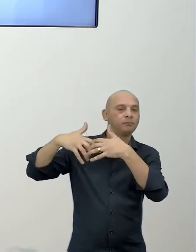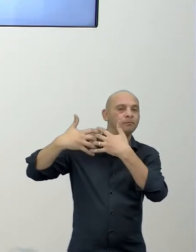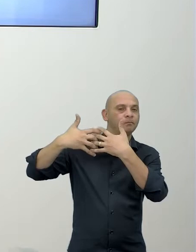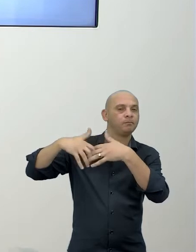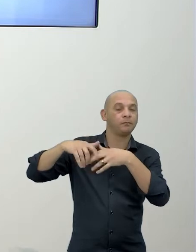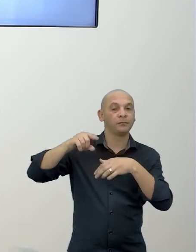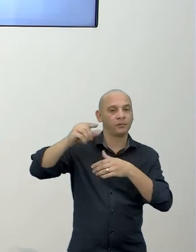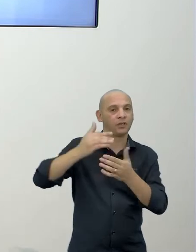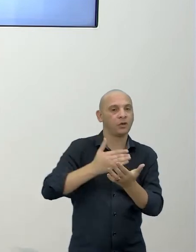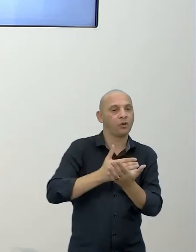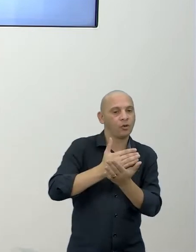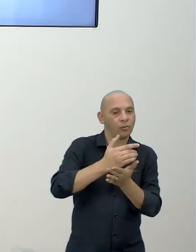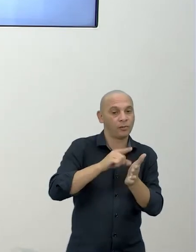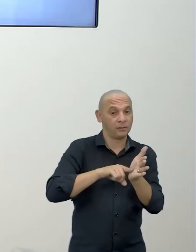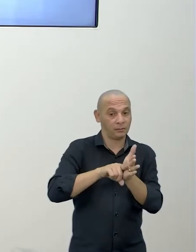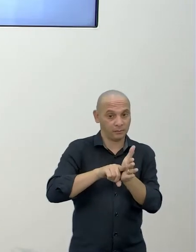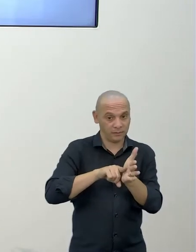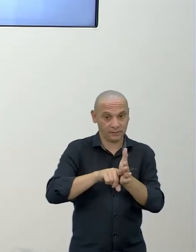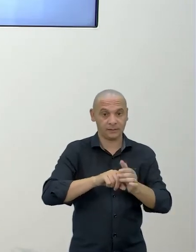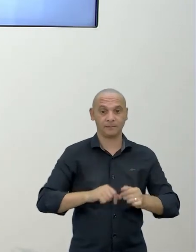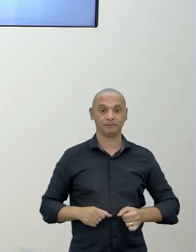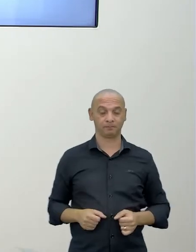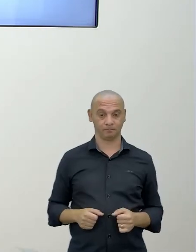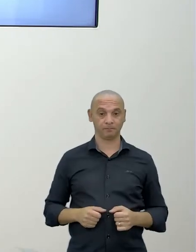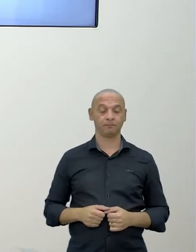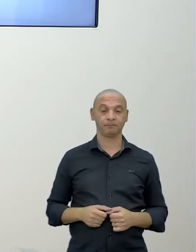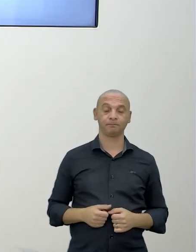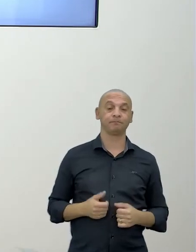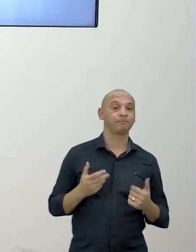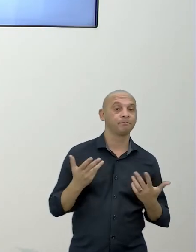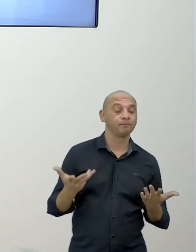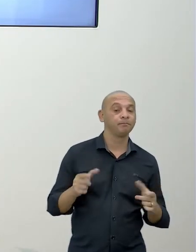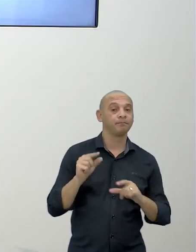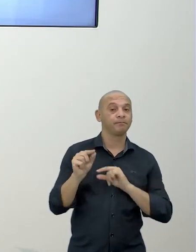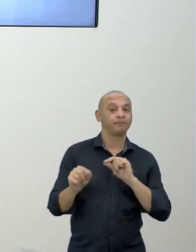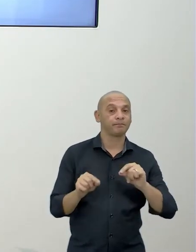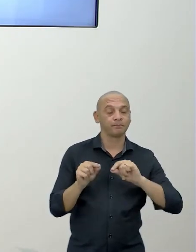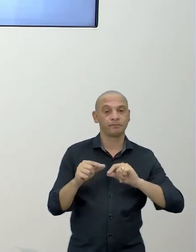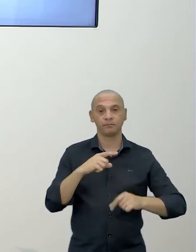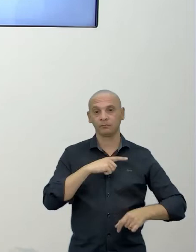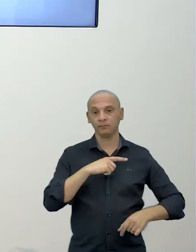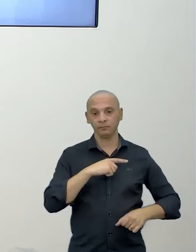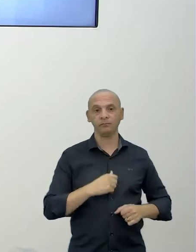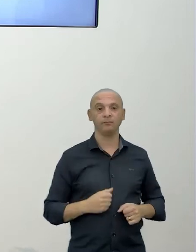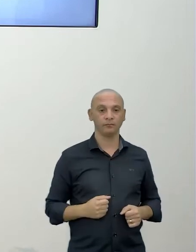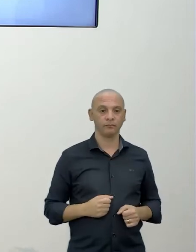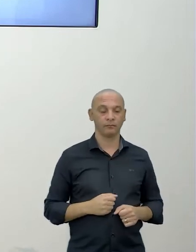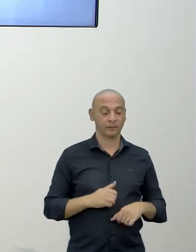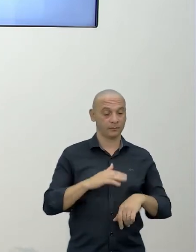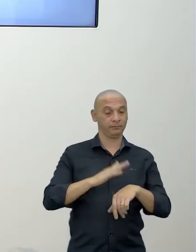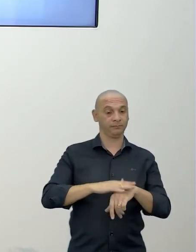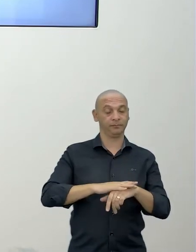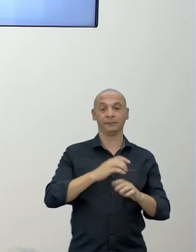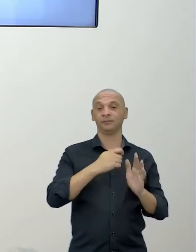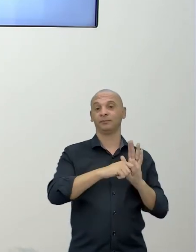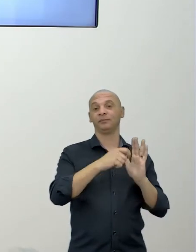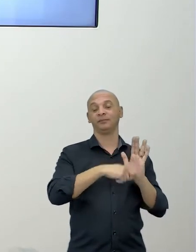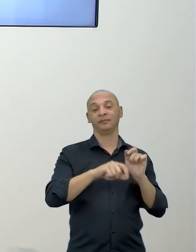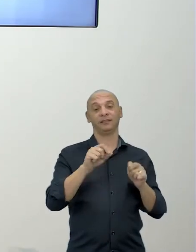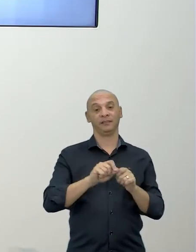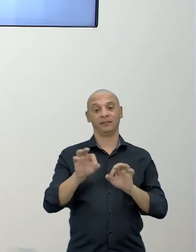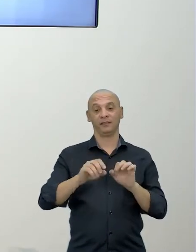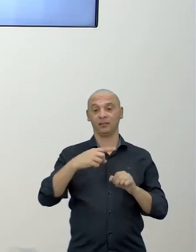de melhorar ou resolver. Então, essas são perguntas que podem te dar aí, o start para você começar o seu estudo de